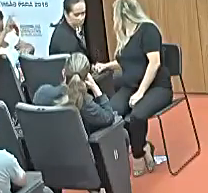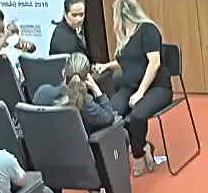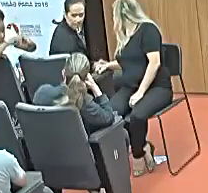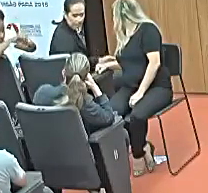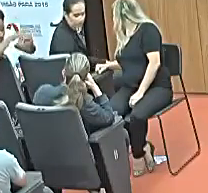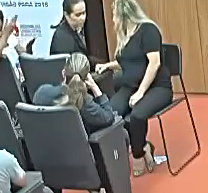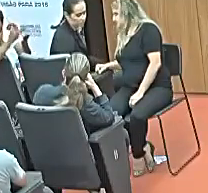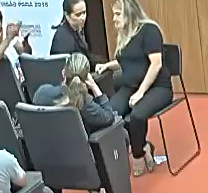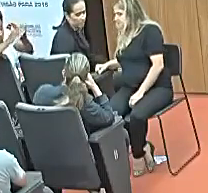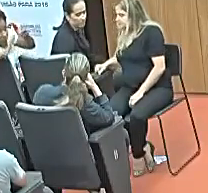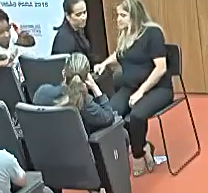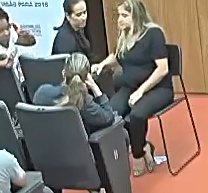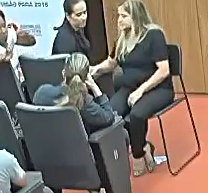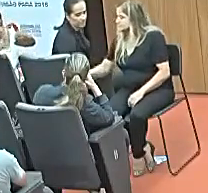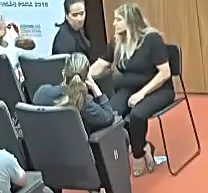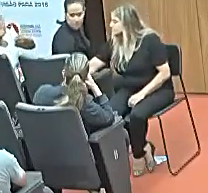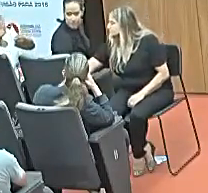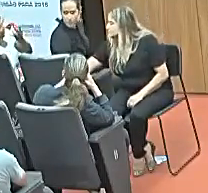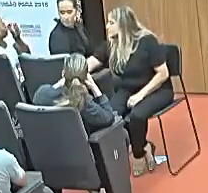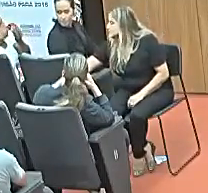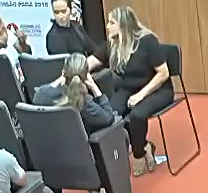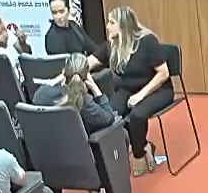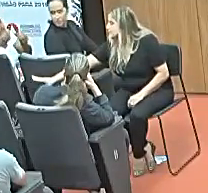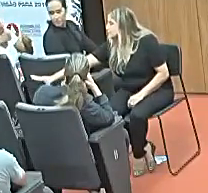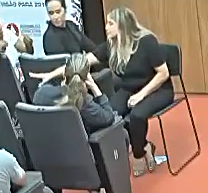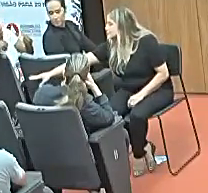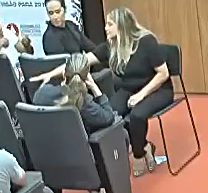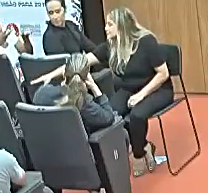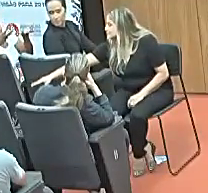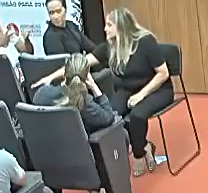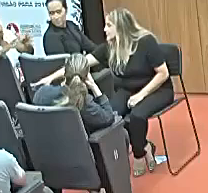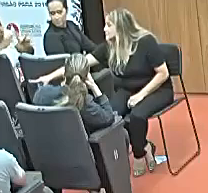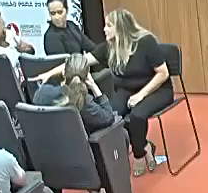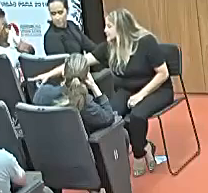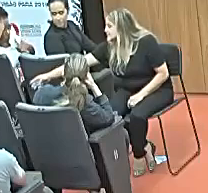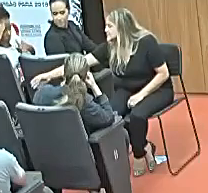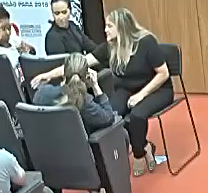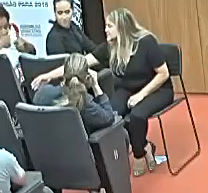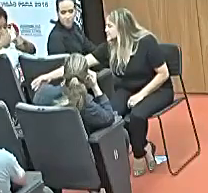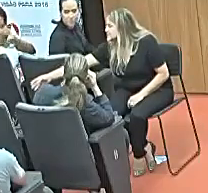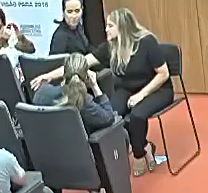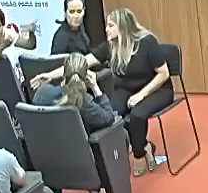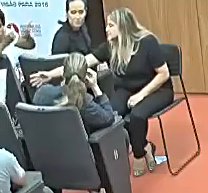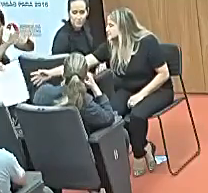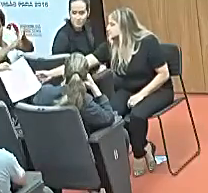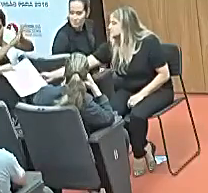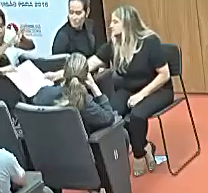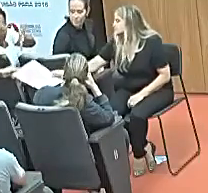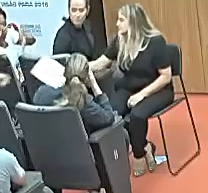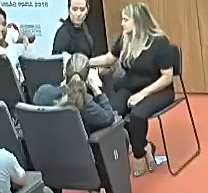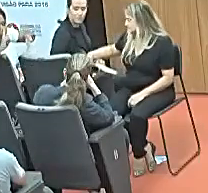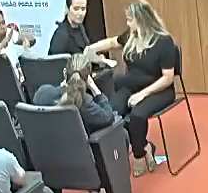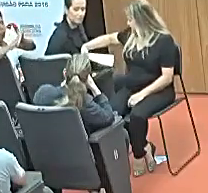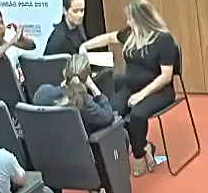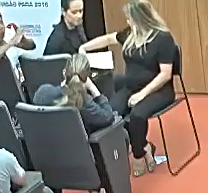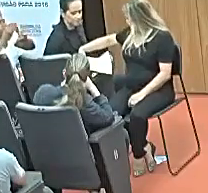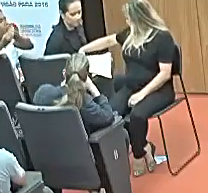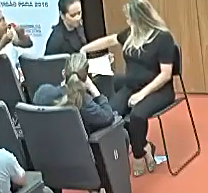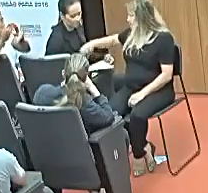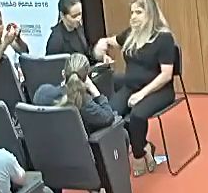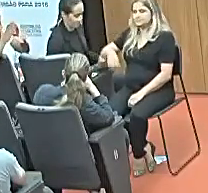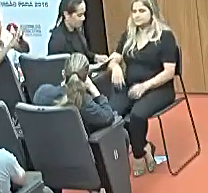deputado daqui então o deputado eleito vilson da fetag no cofre trabalhamos juntos no conselho do cae